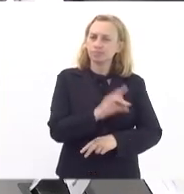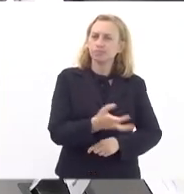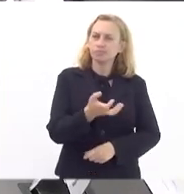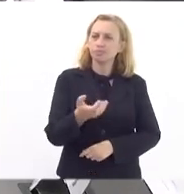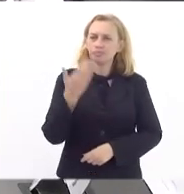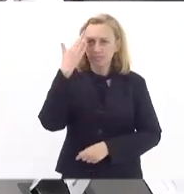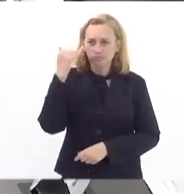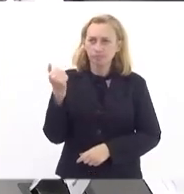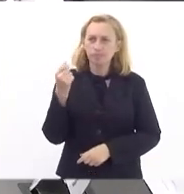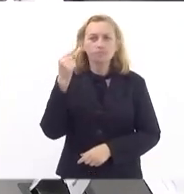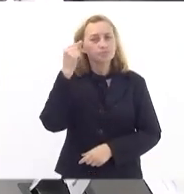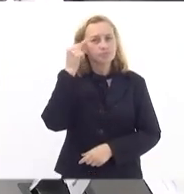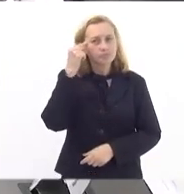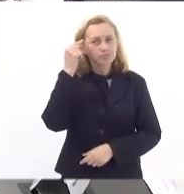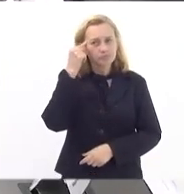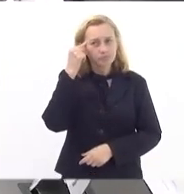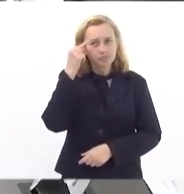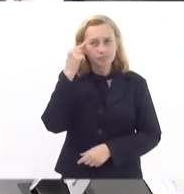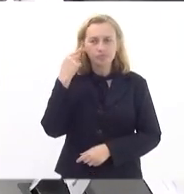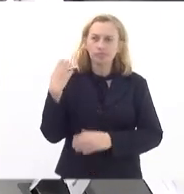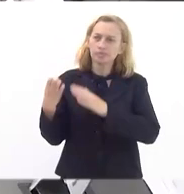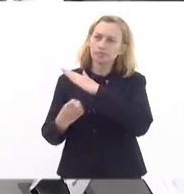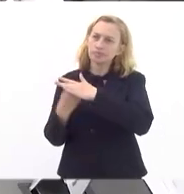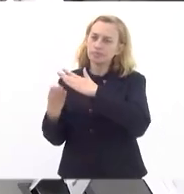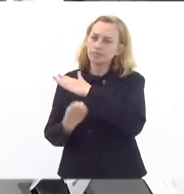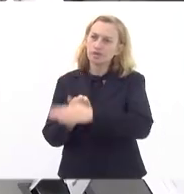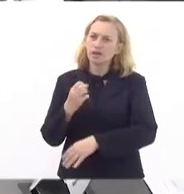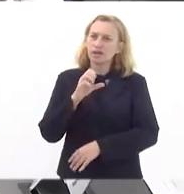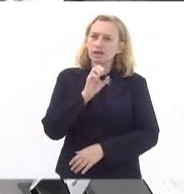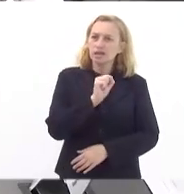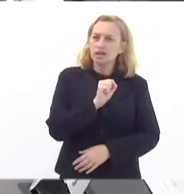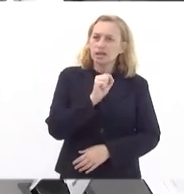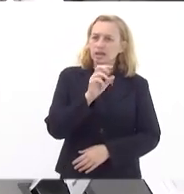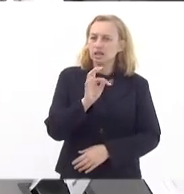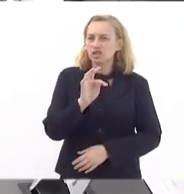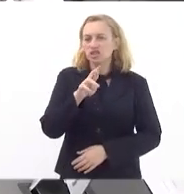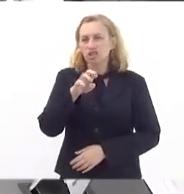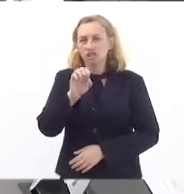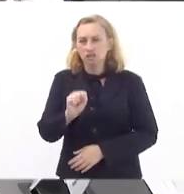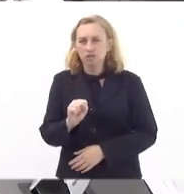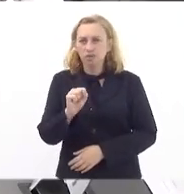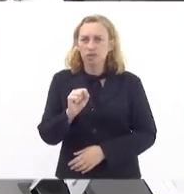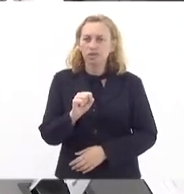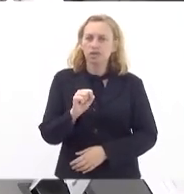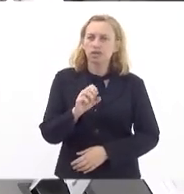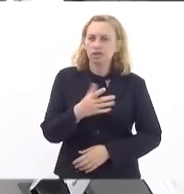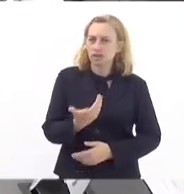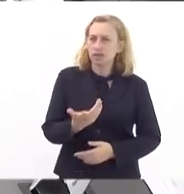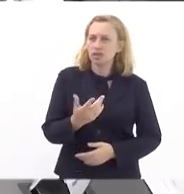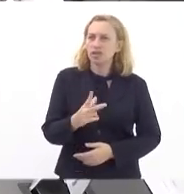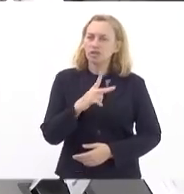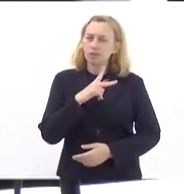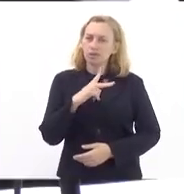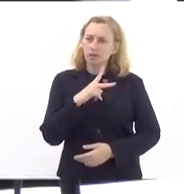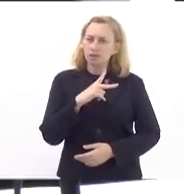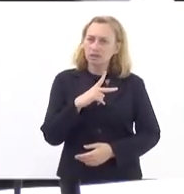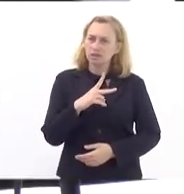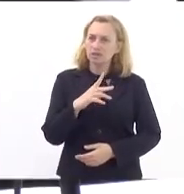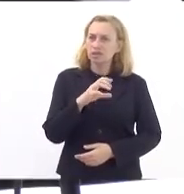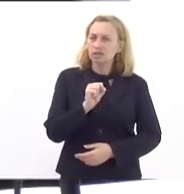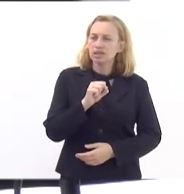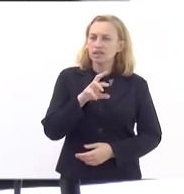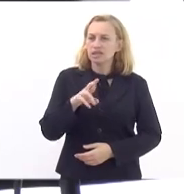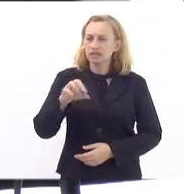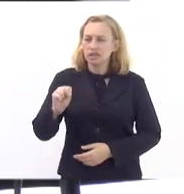saber o seguinte que que pensa uma ser trans e a agetransp estão aqui representadas nessa mesa se tem algo a dizer e particularmente a setrans